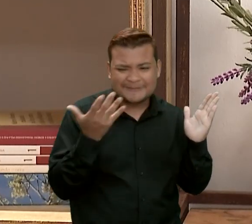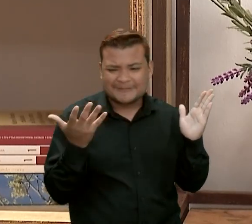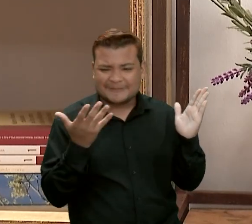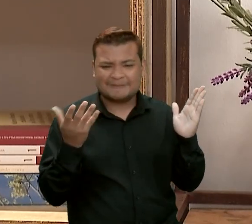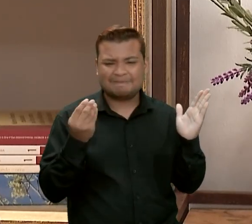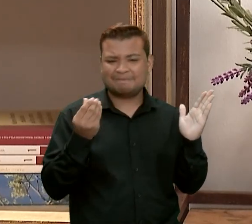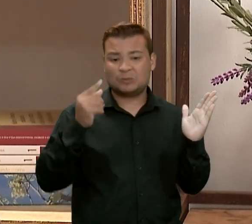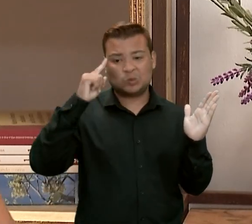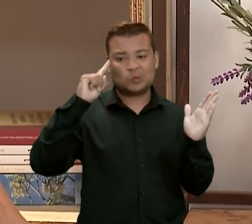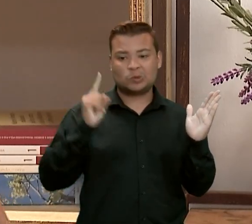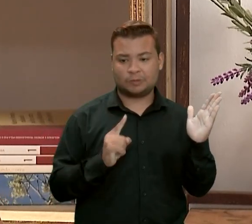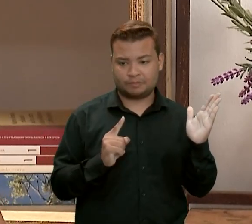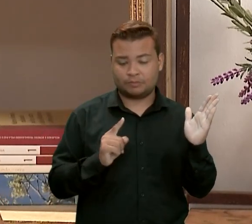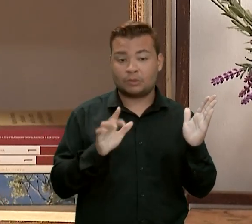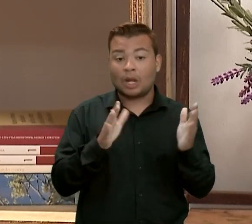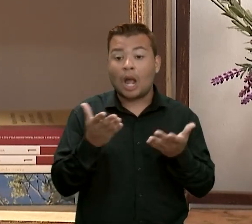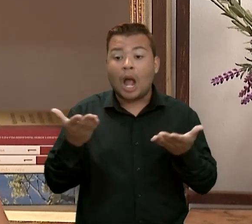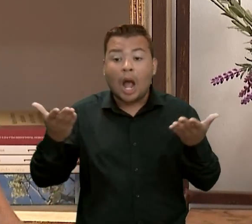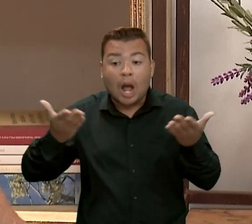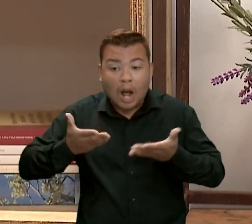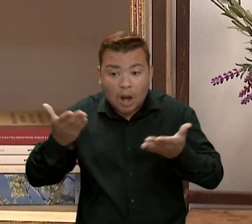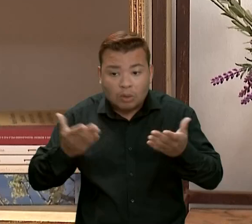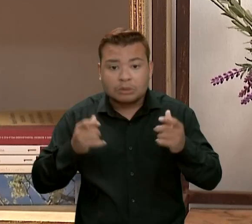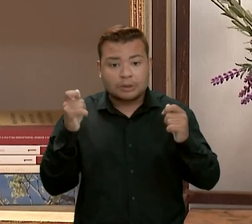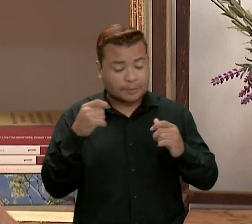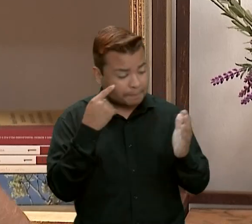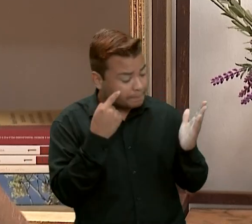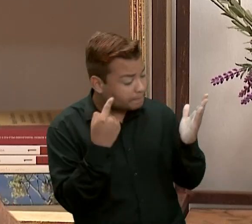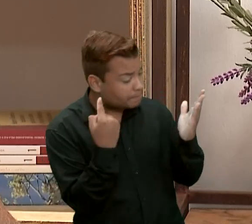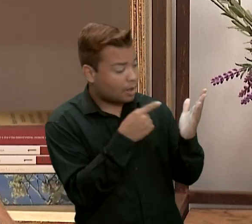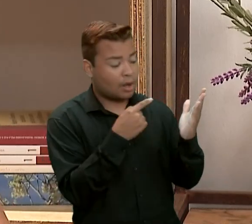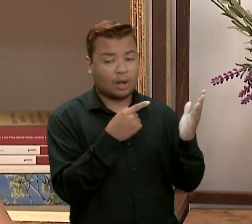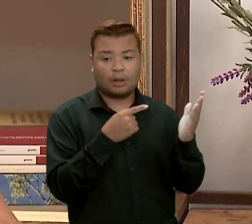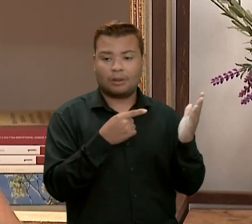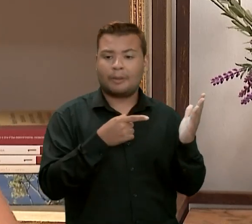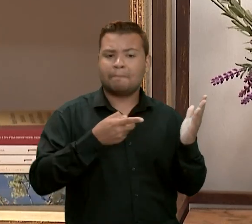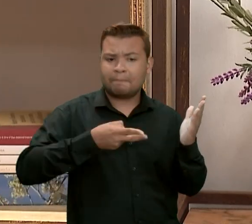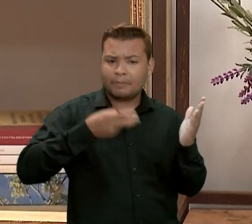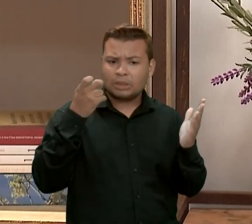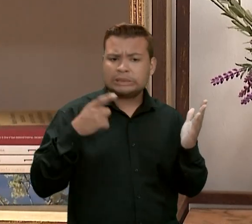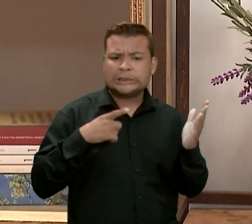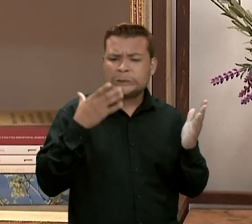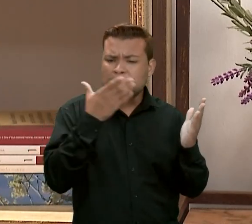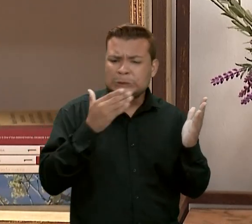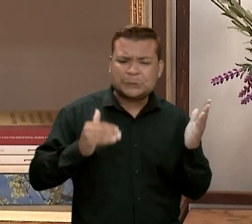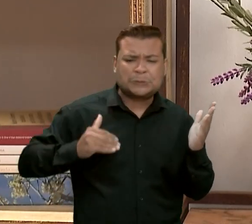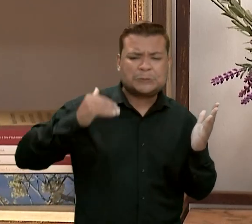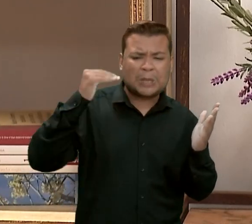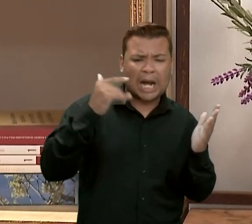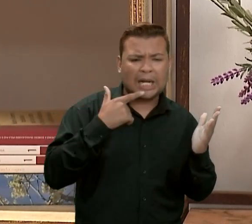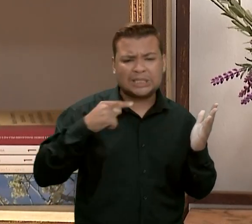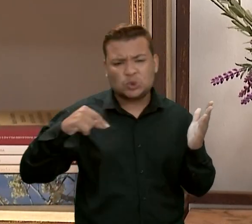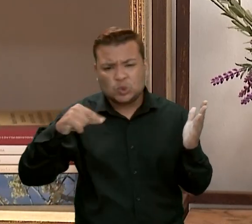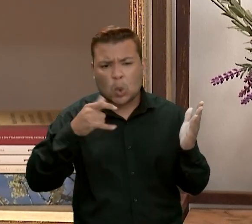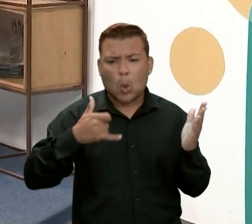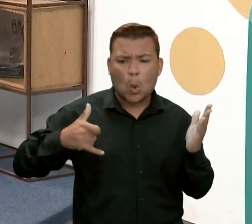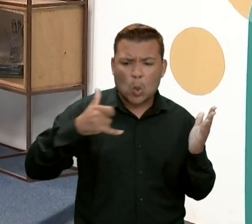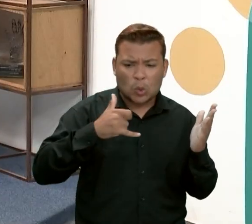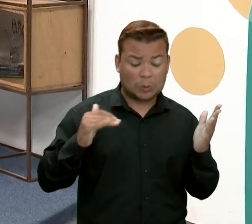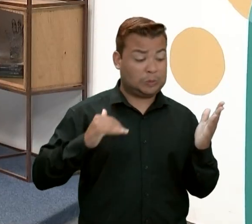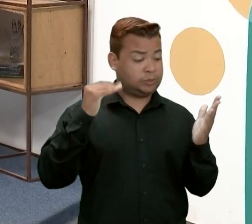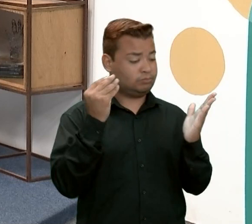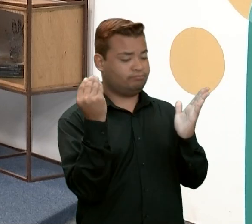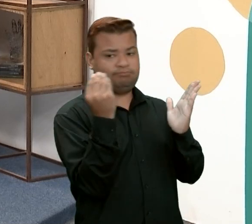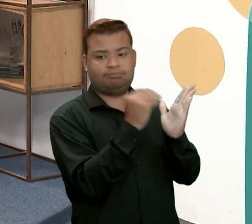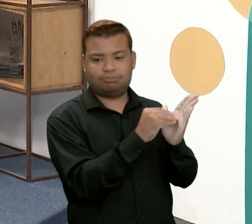embalagem. Agora ela pode ver, né, se o alimento ele é alto, né, em açúcar, em sódio e em gordura. Professora